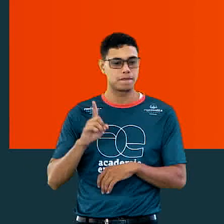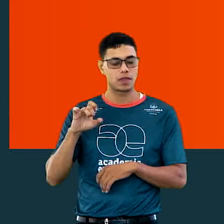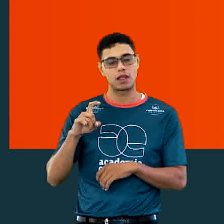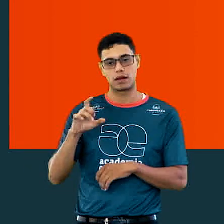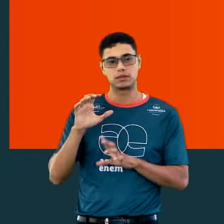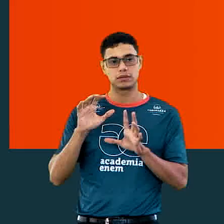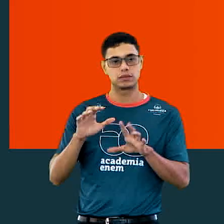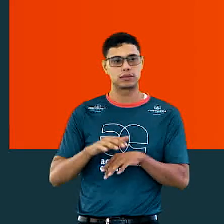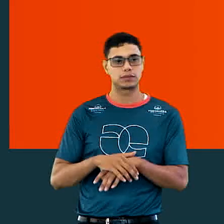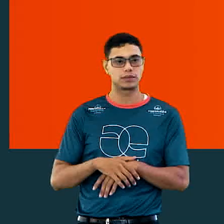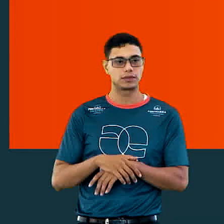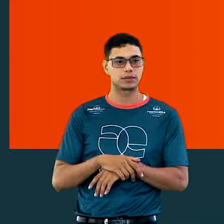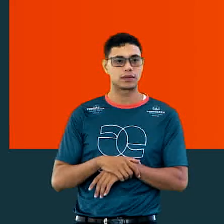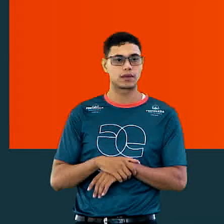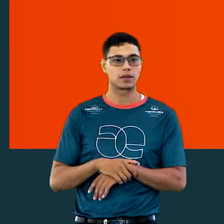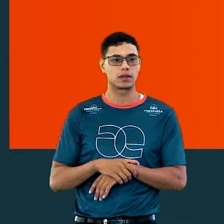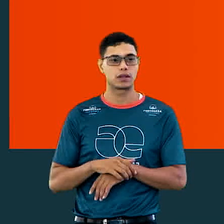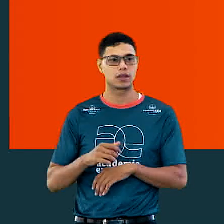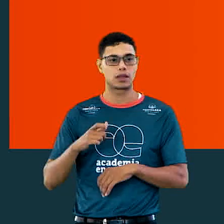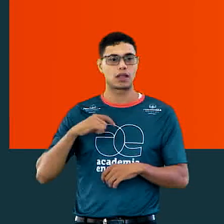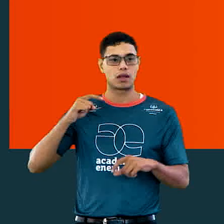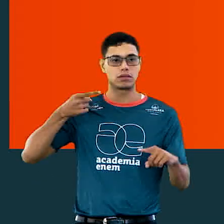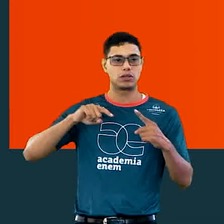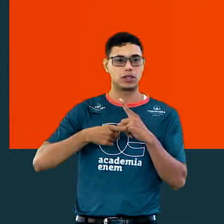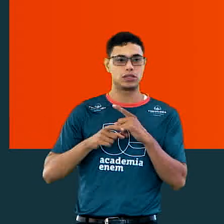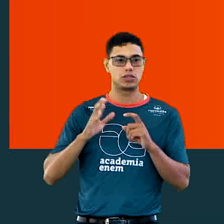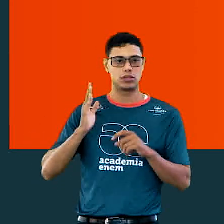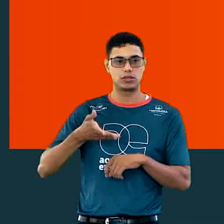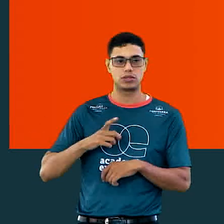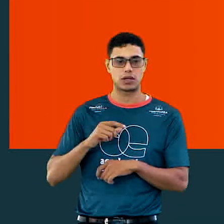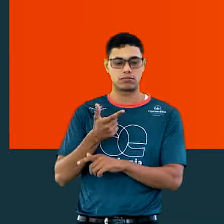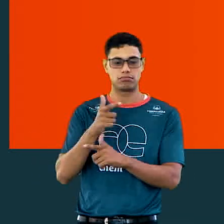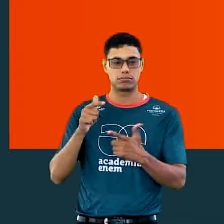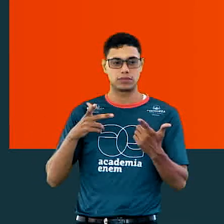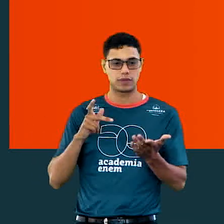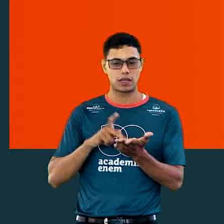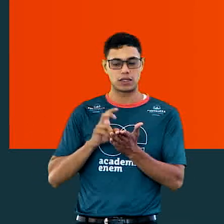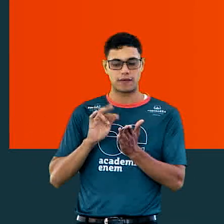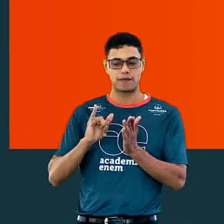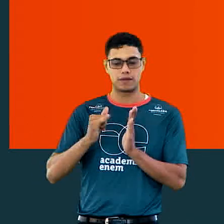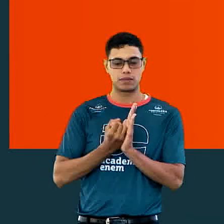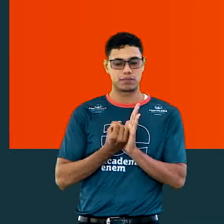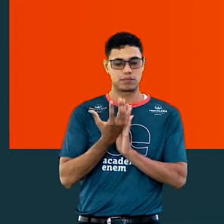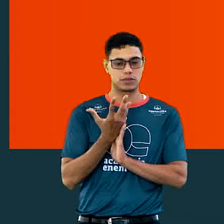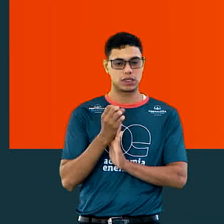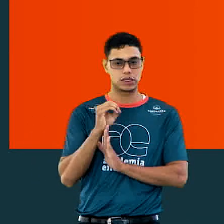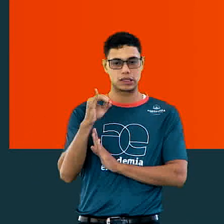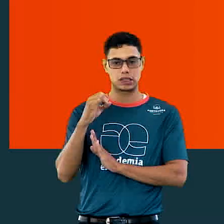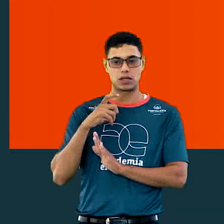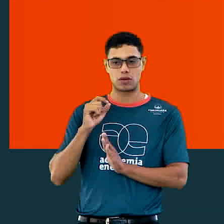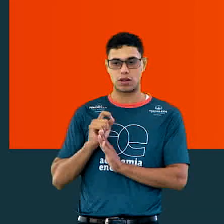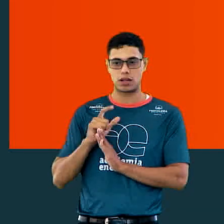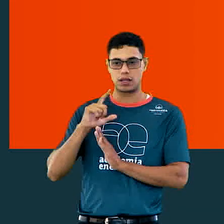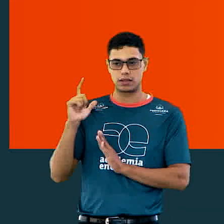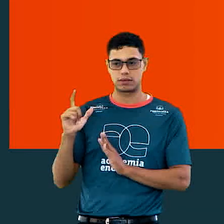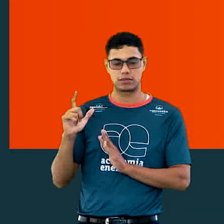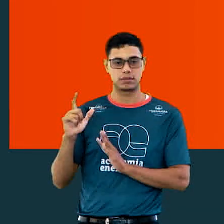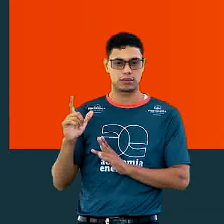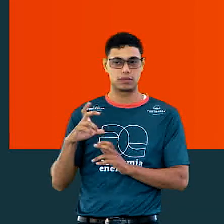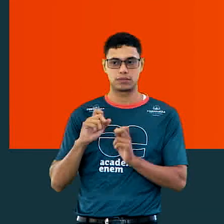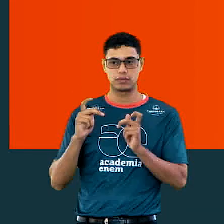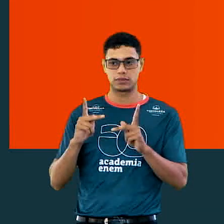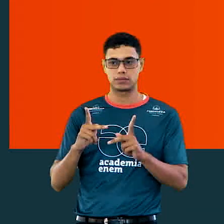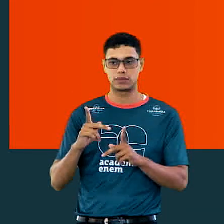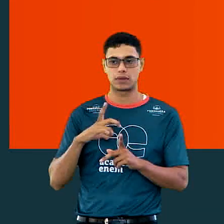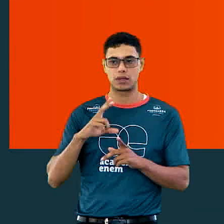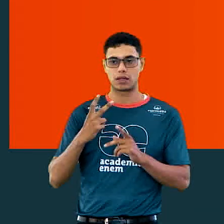ideia. Não ache que a corrente já está lá. Ela surgirá quando eu ligar o aparelho. O que nós temos nas